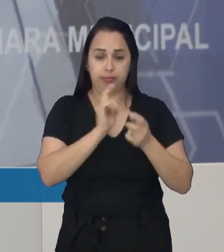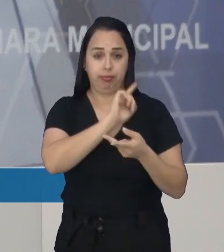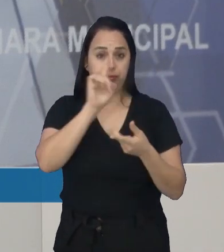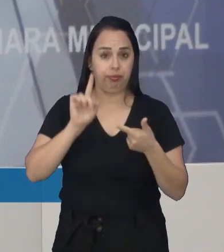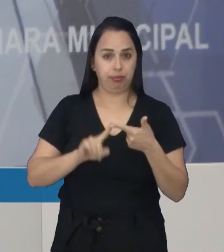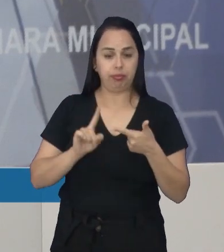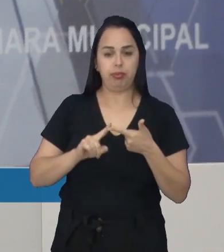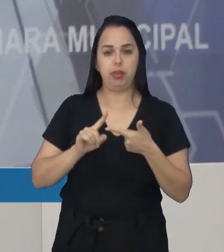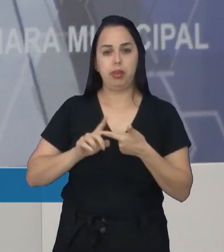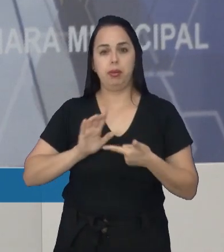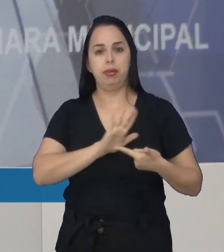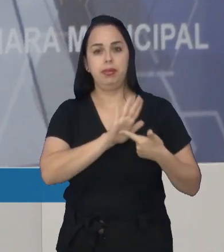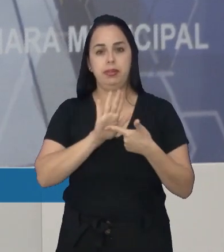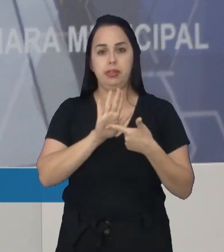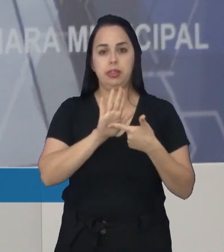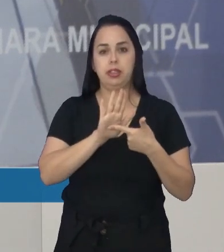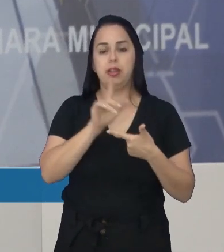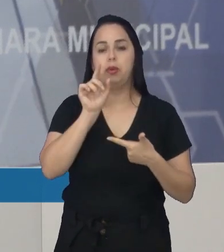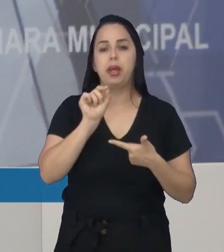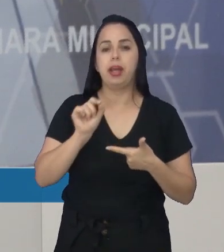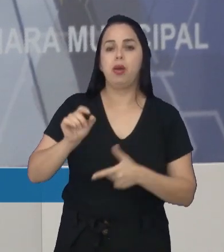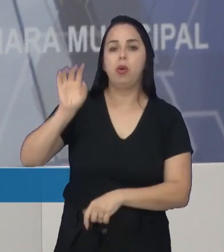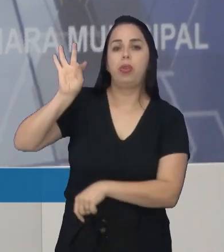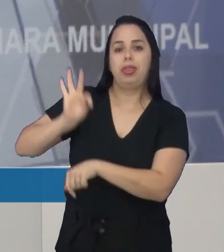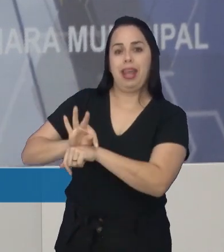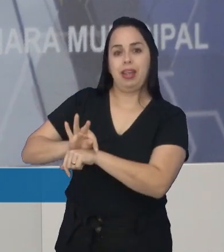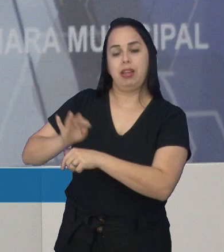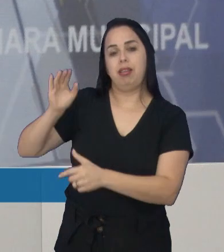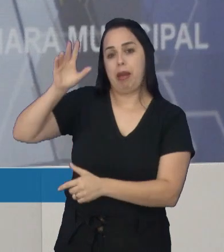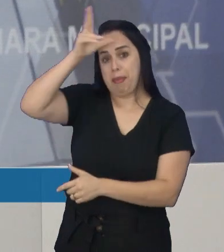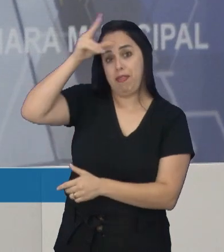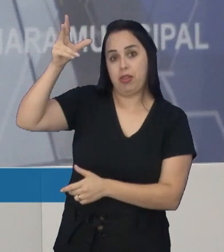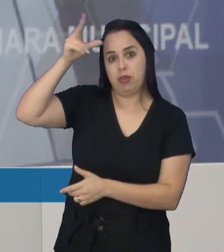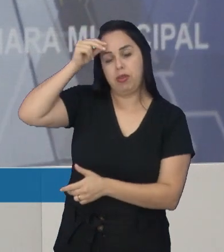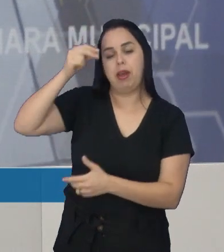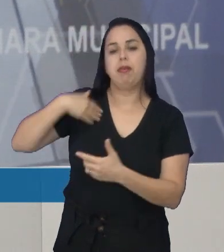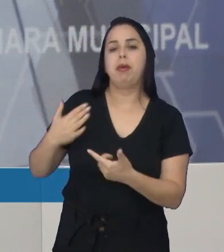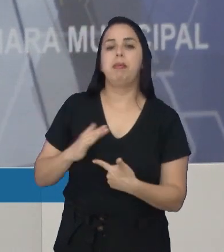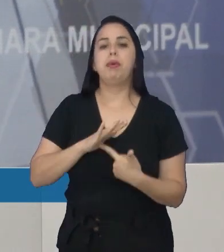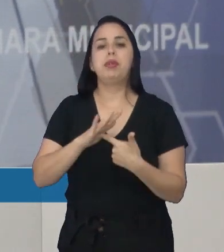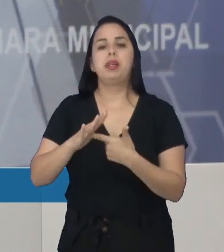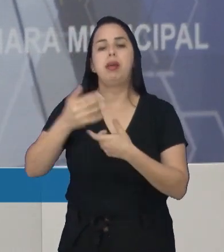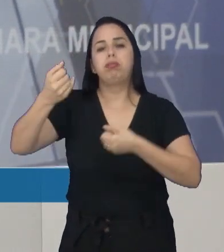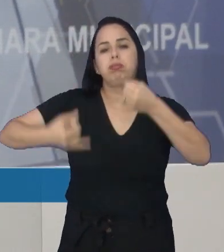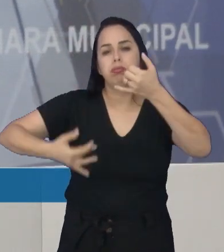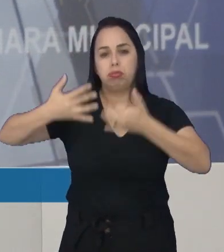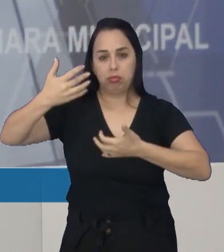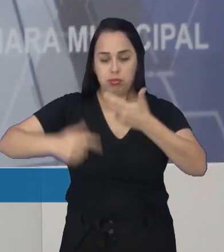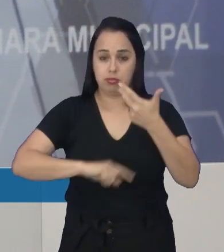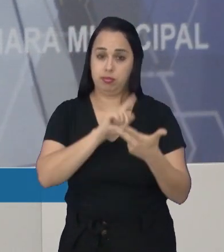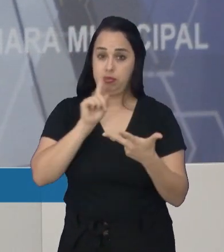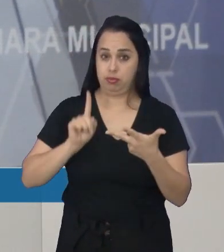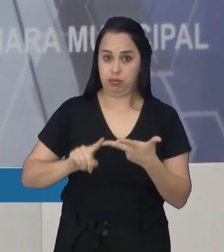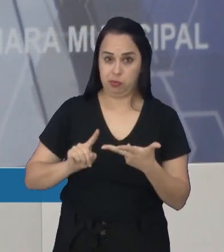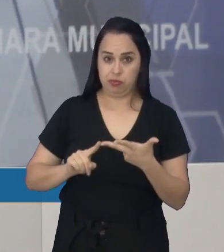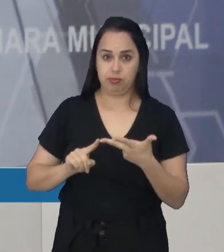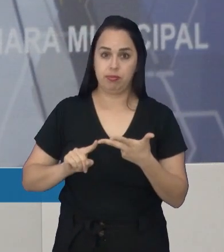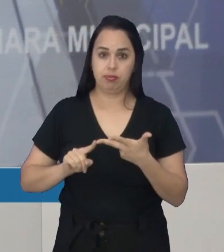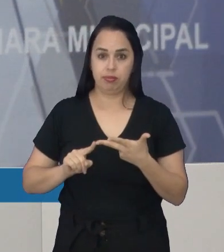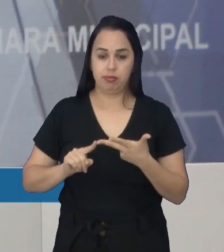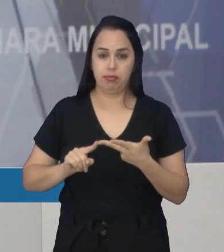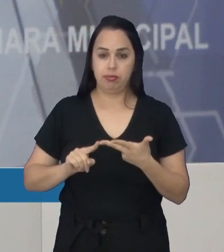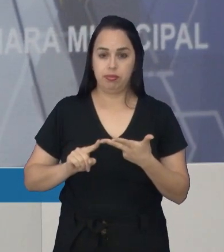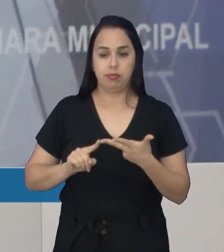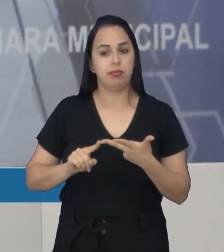apresentação pelo técnico da prefeitura para exposição do assunto objeto da audiência pública terceira parte